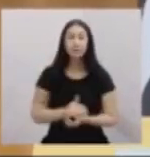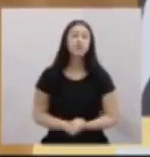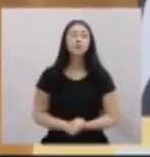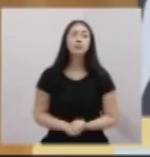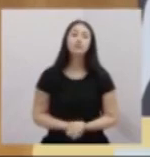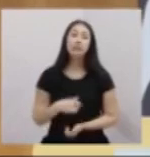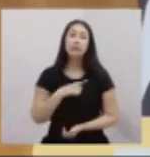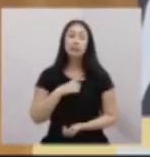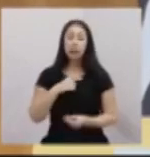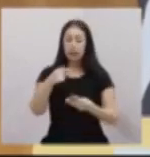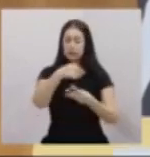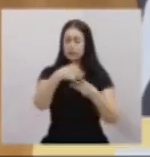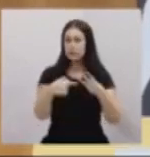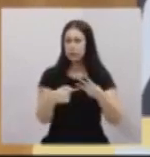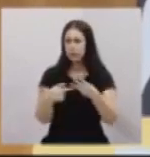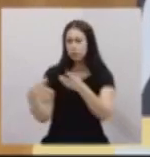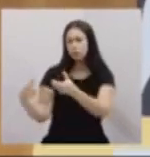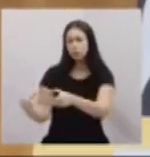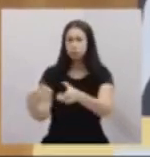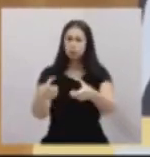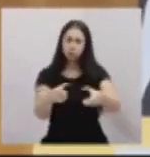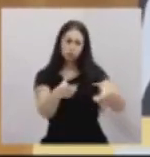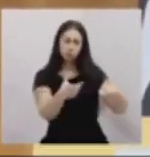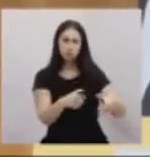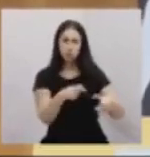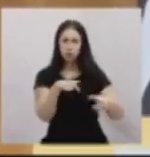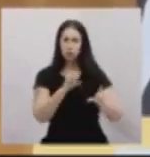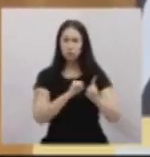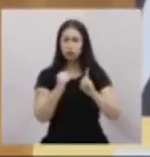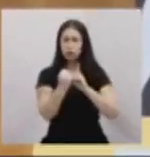três ambientes públicos da nossa sociedade